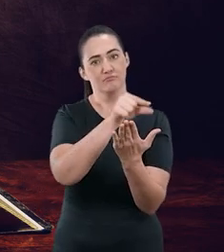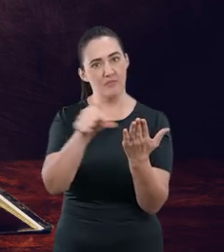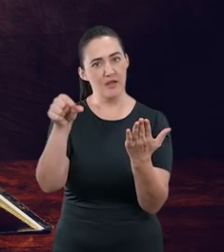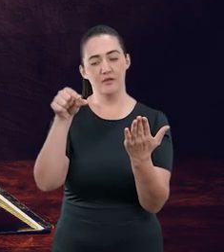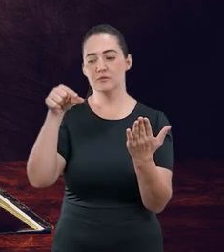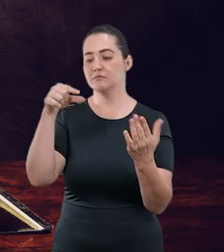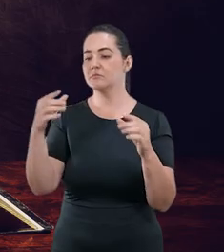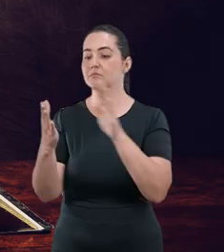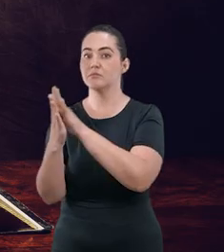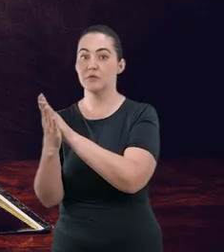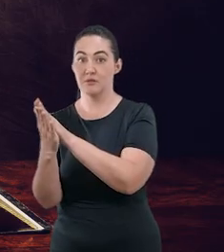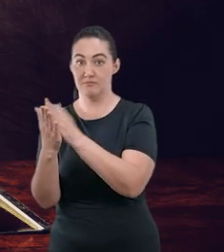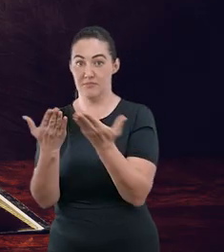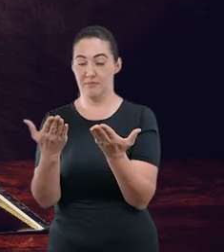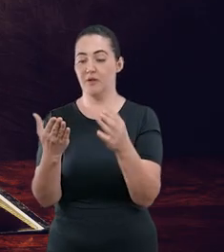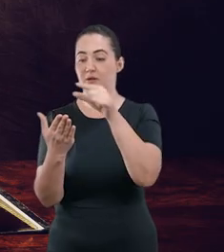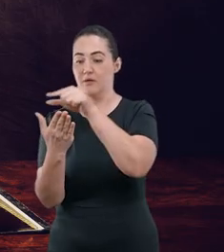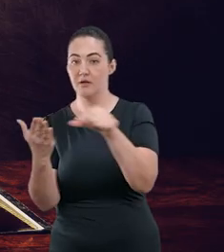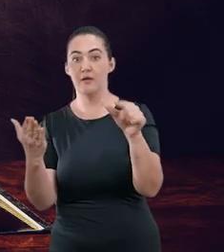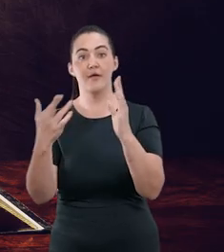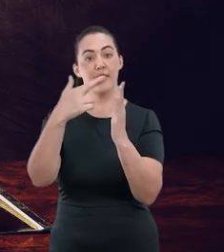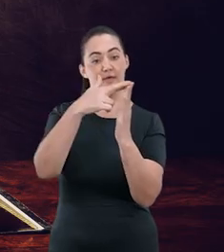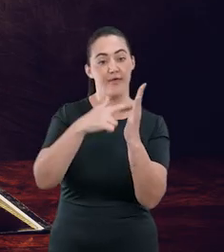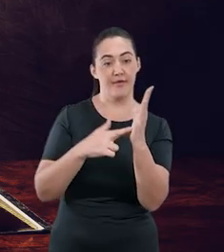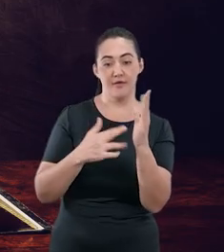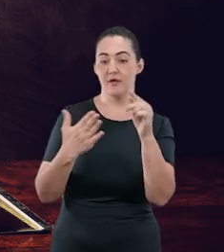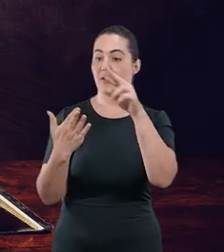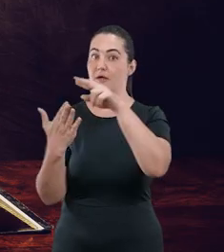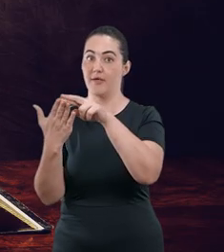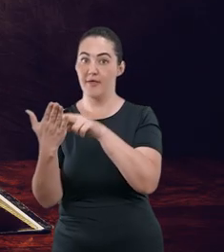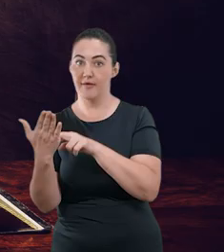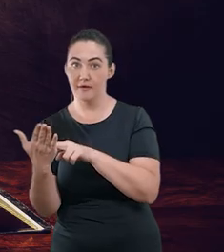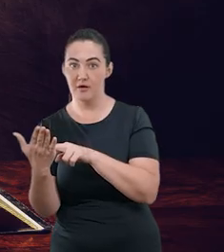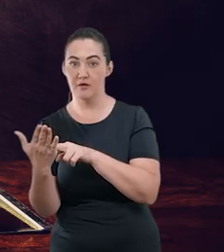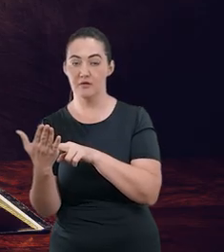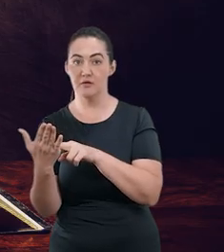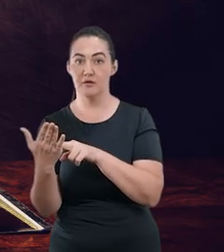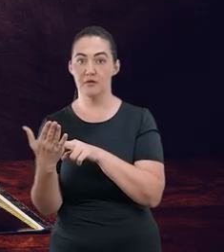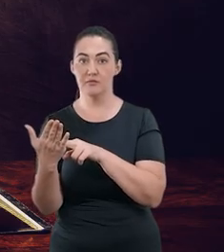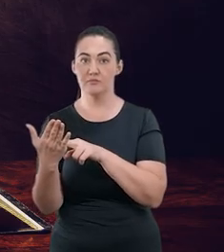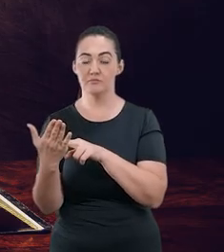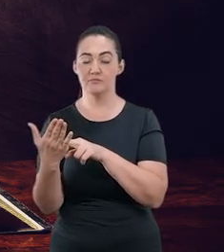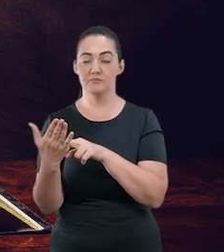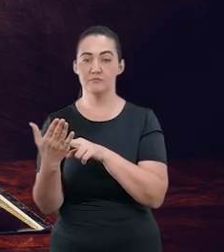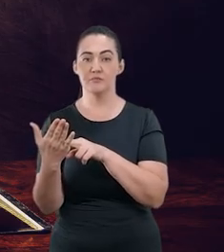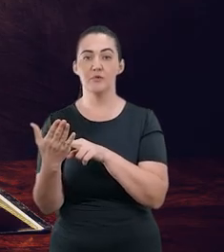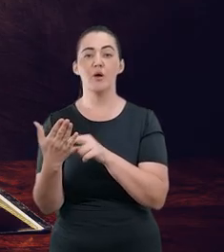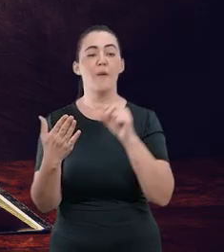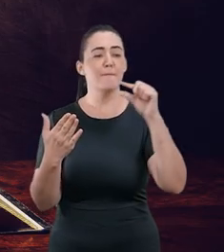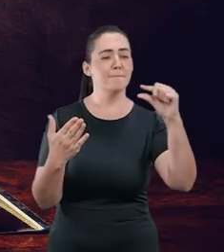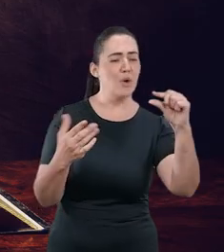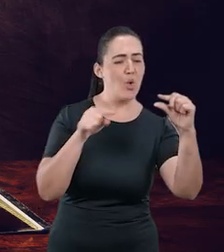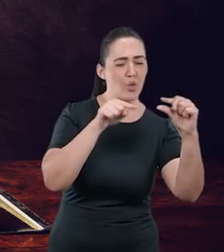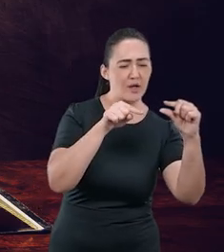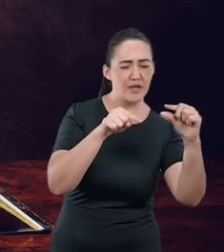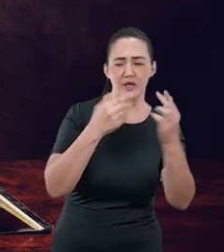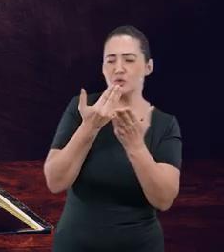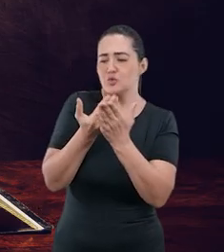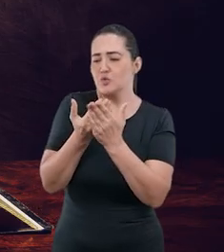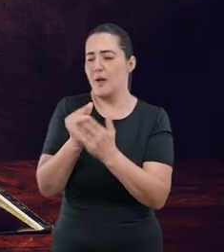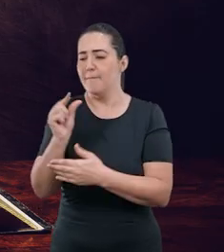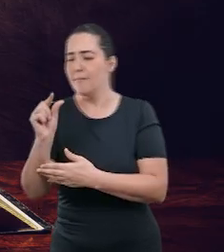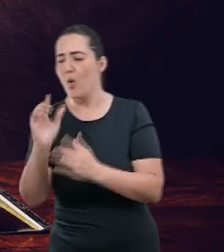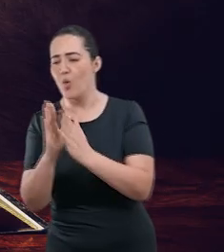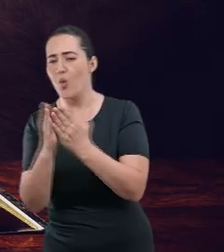mais preceito, regra sobre regra, regra e mais regra, um pouco aqui e um pouco